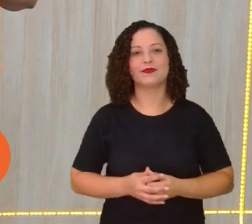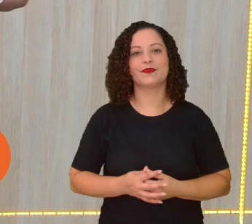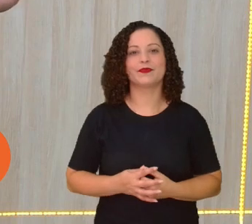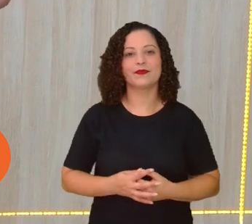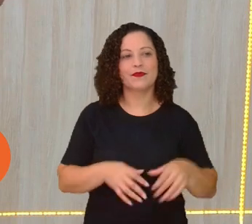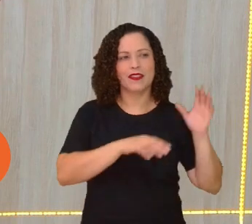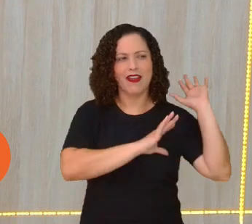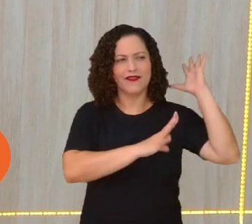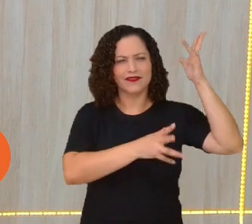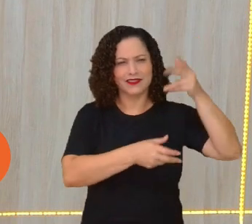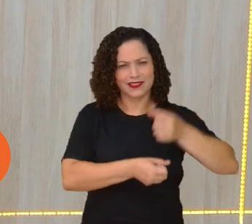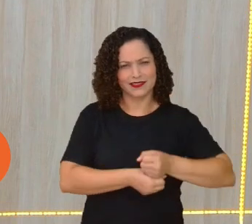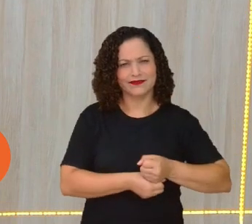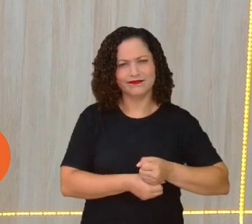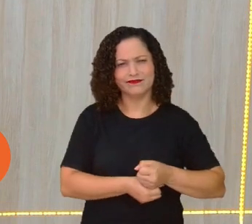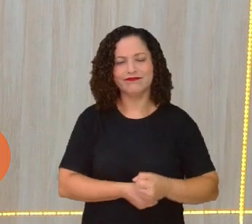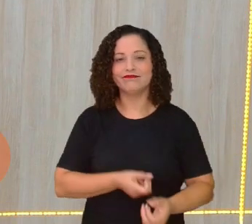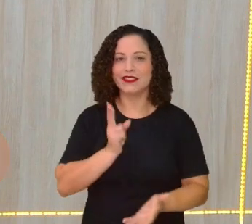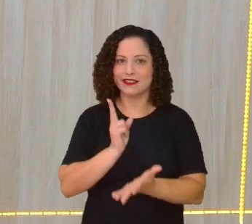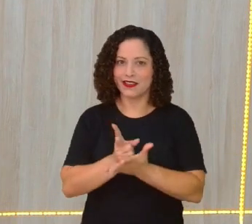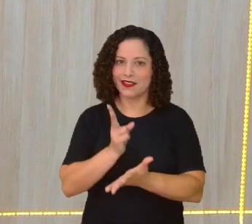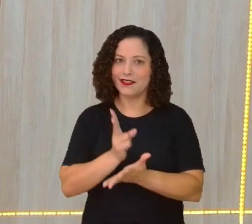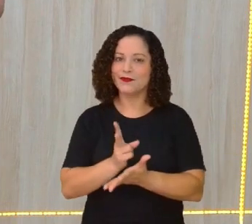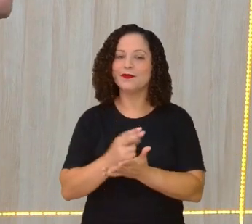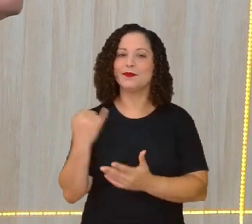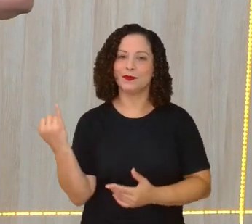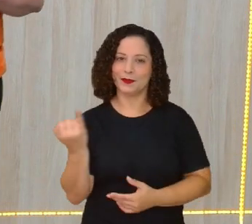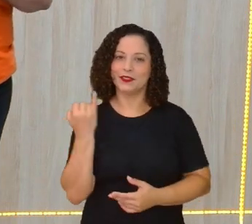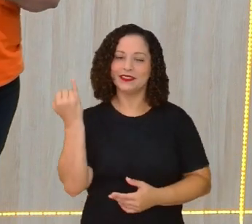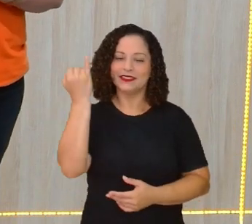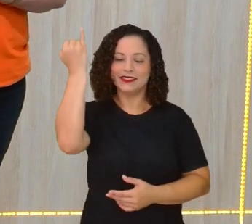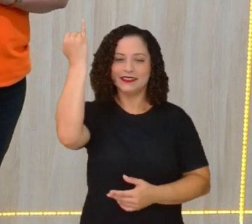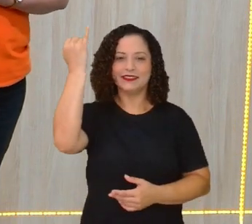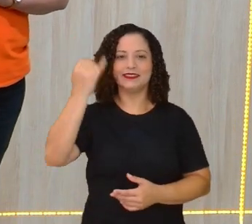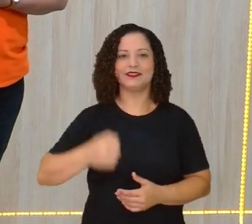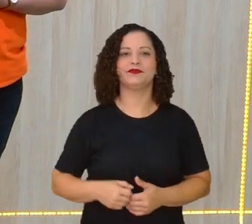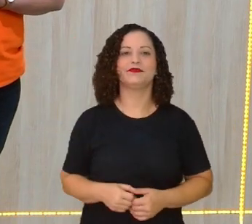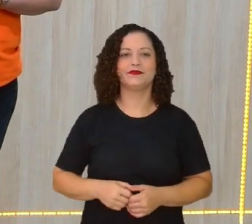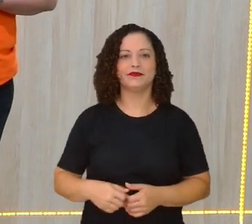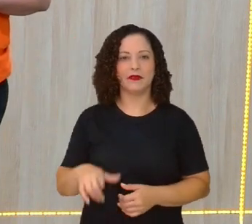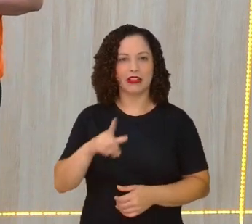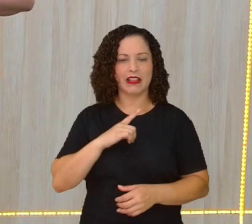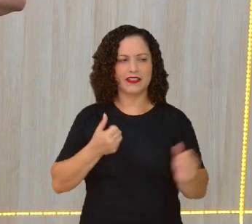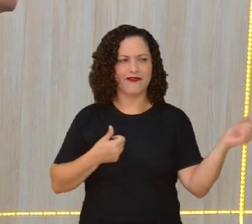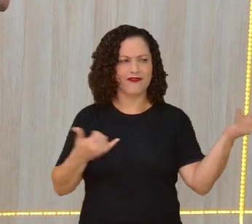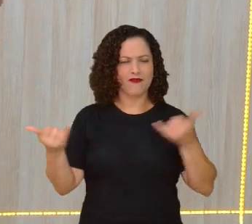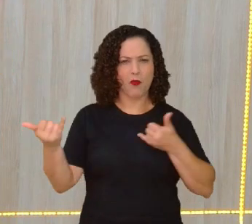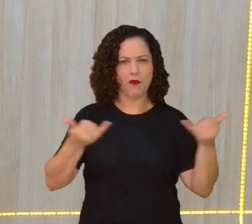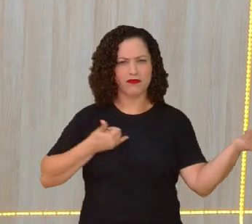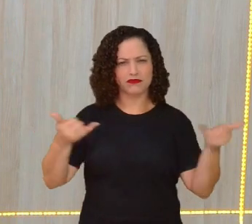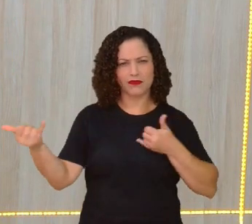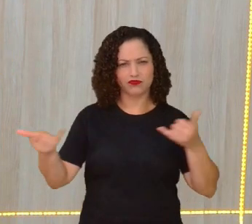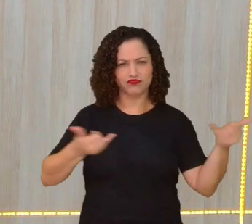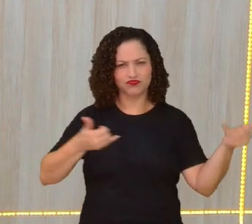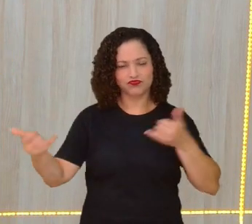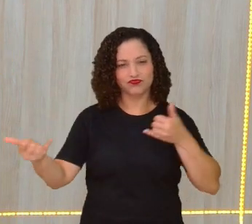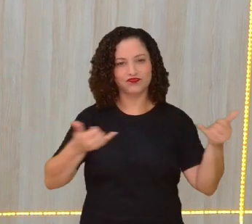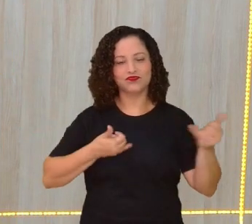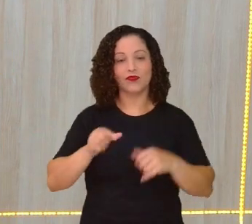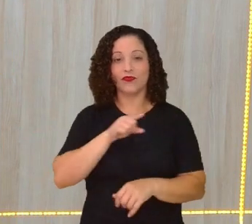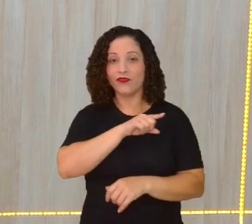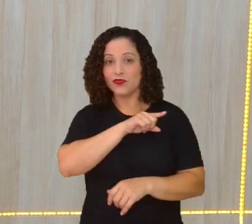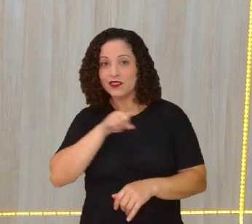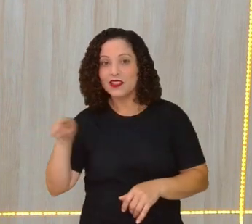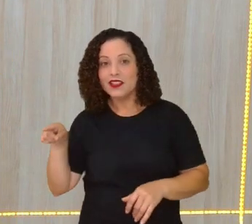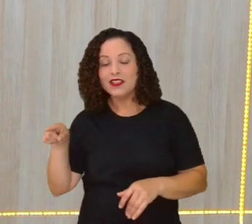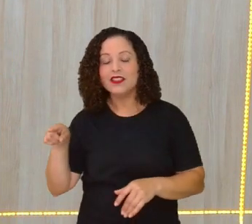revisar novamente, é sempre bom lembrar, revisar, recompor essa informação. Você que está em casa,